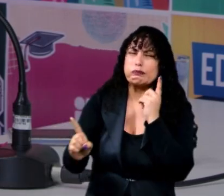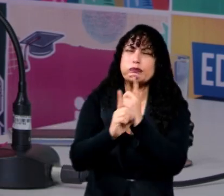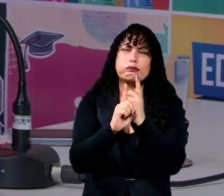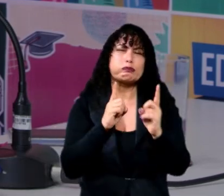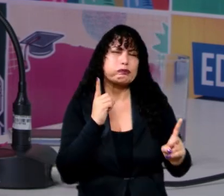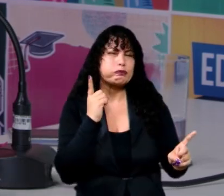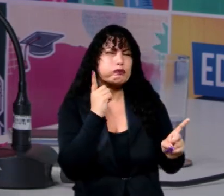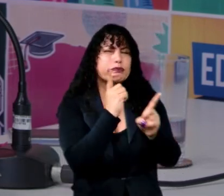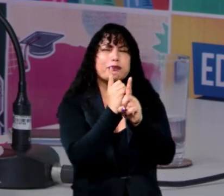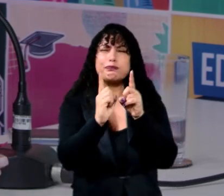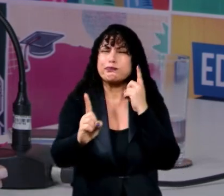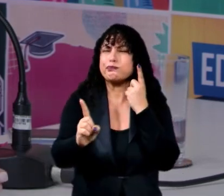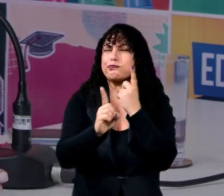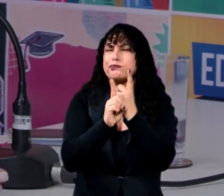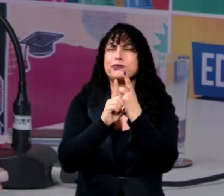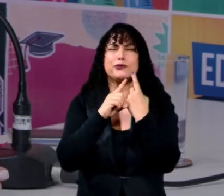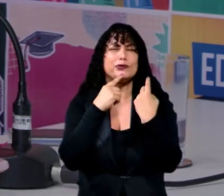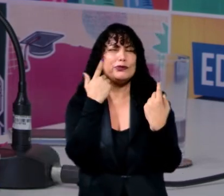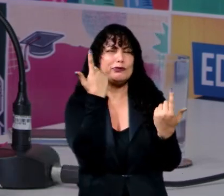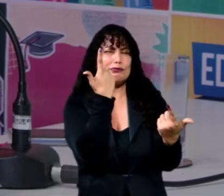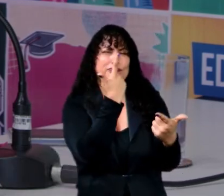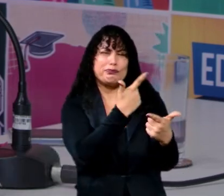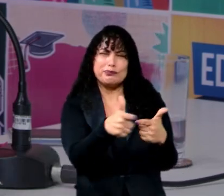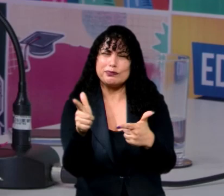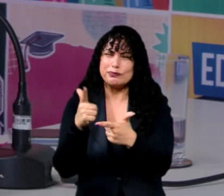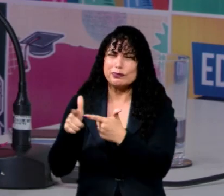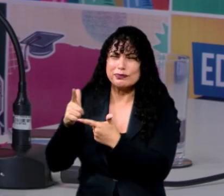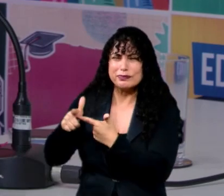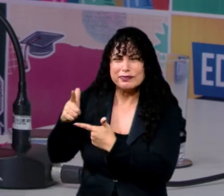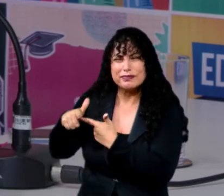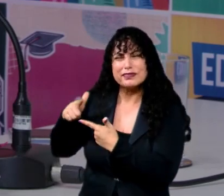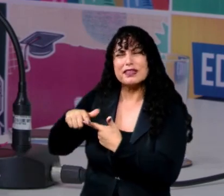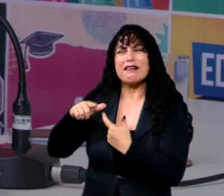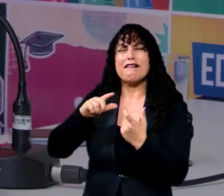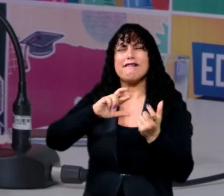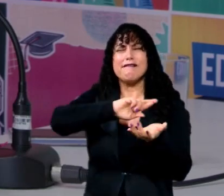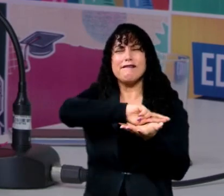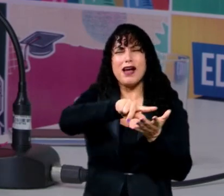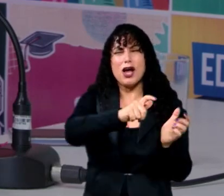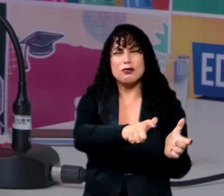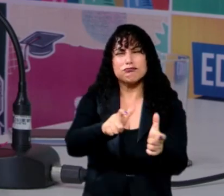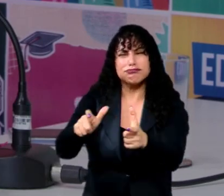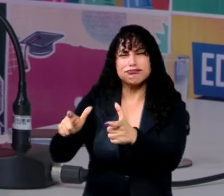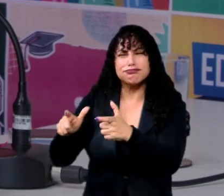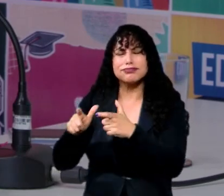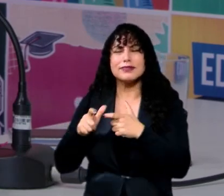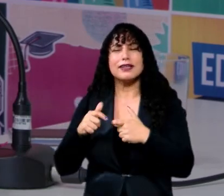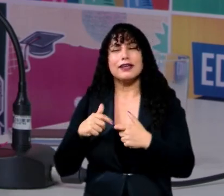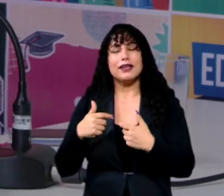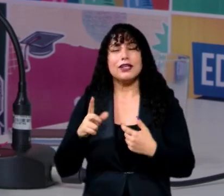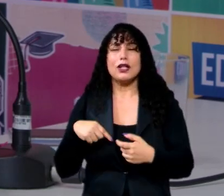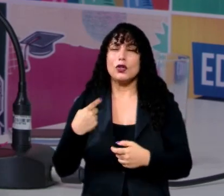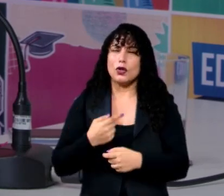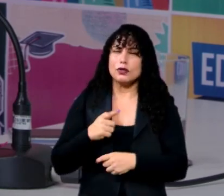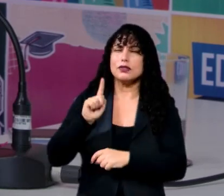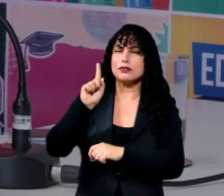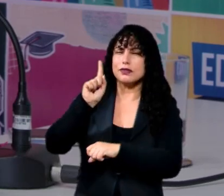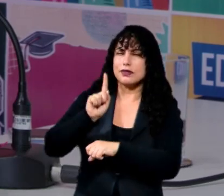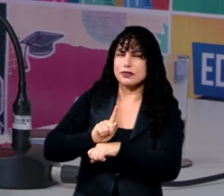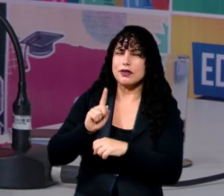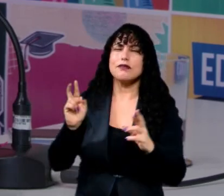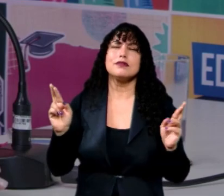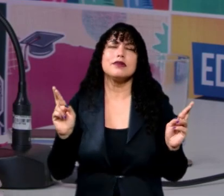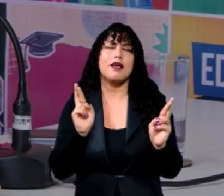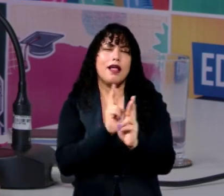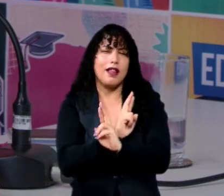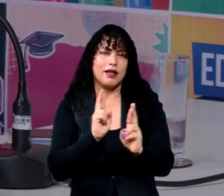os ambientes, de conflitos. Isso. E essa gestão das